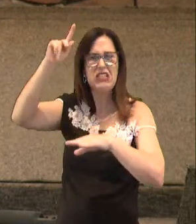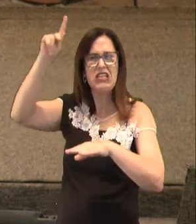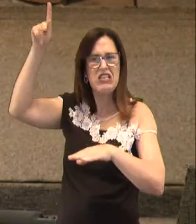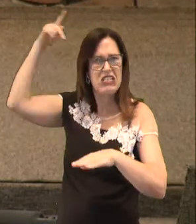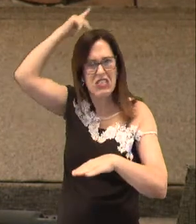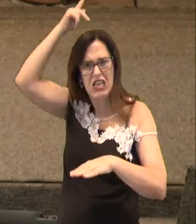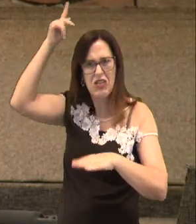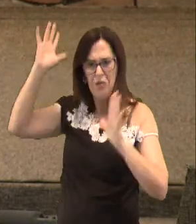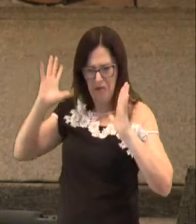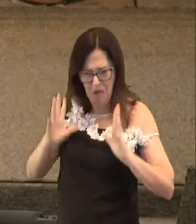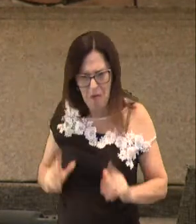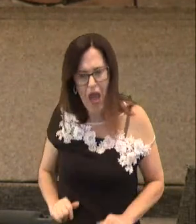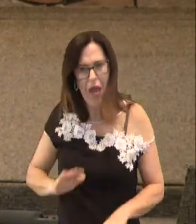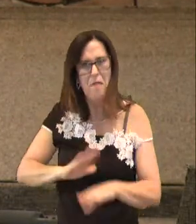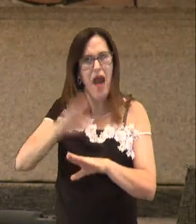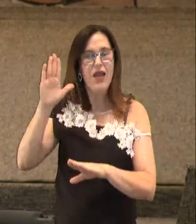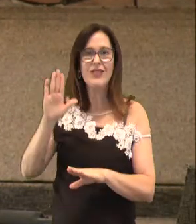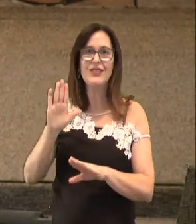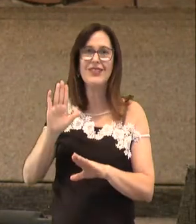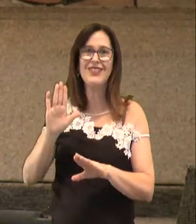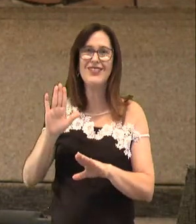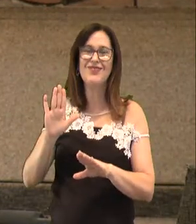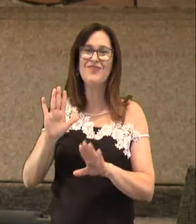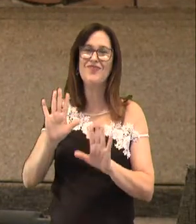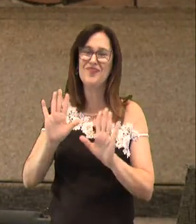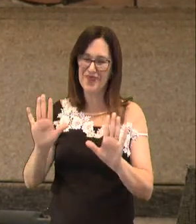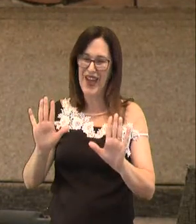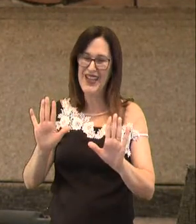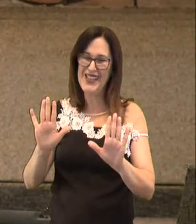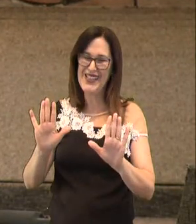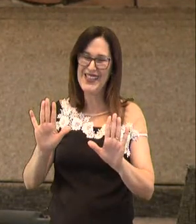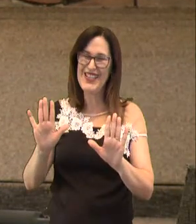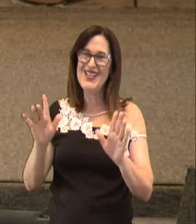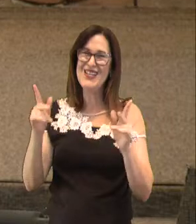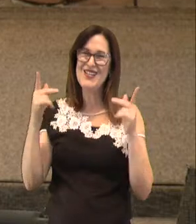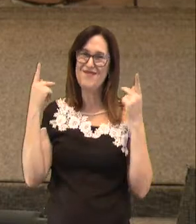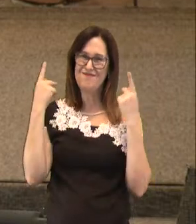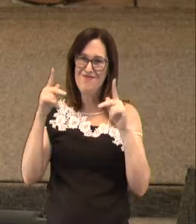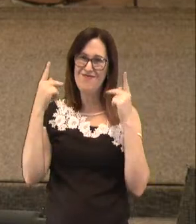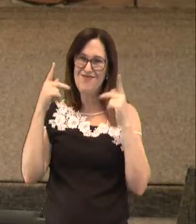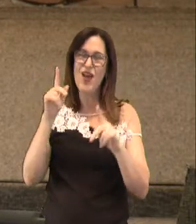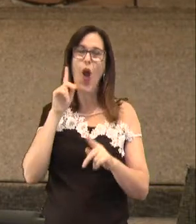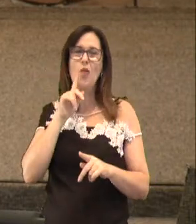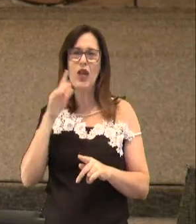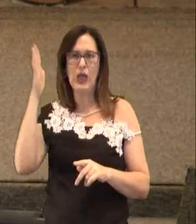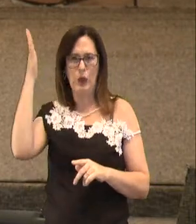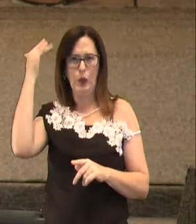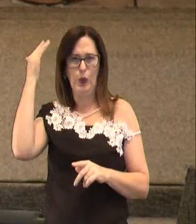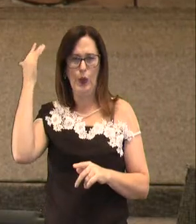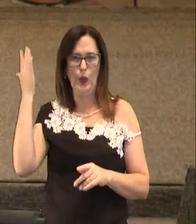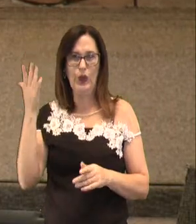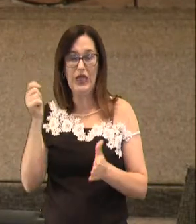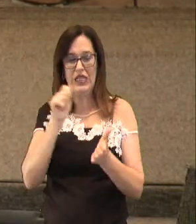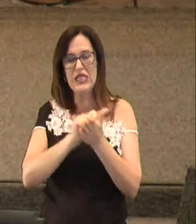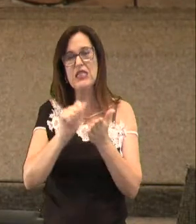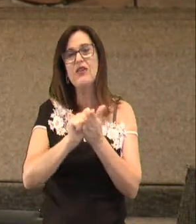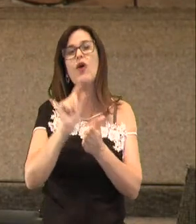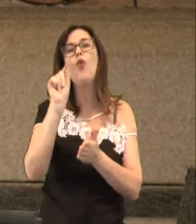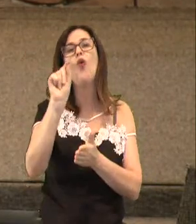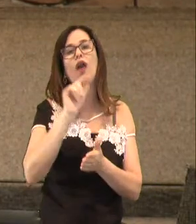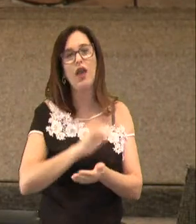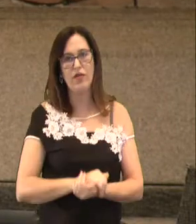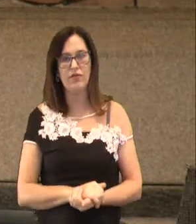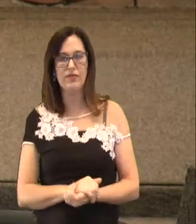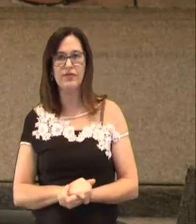purificado? O pregador da palavra de Deus, Matthew Henry, escreveu o